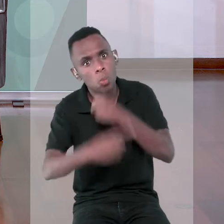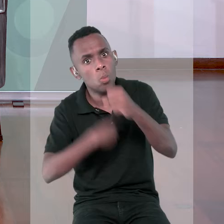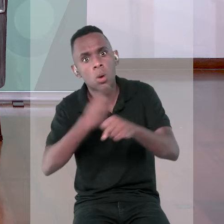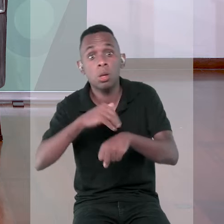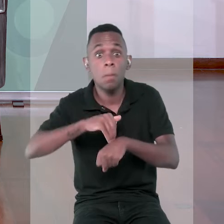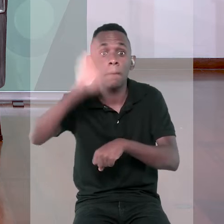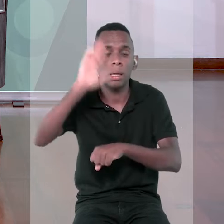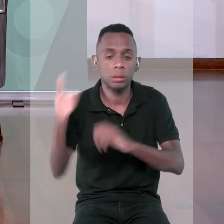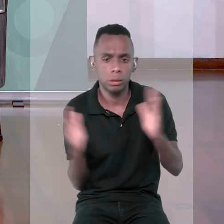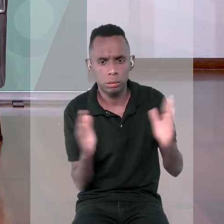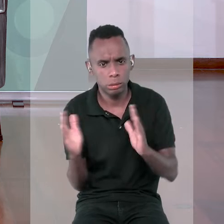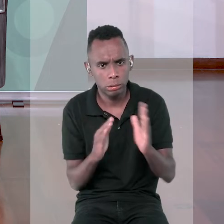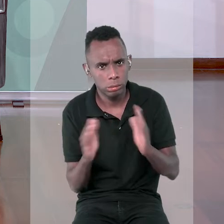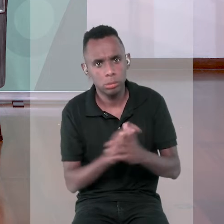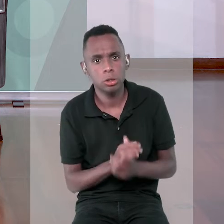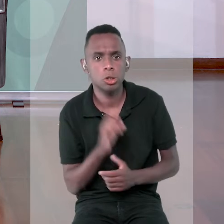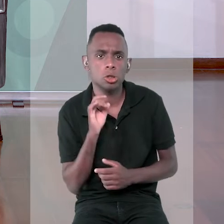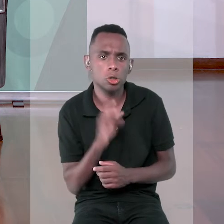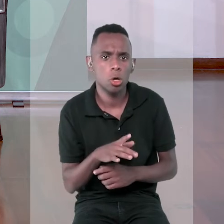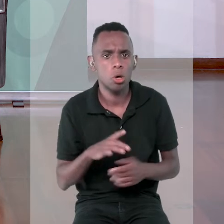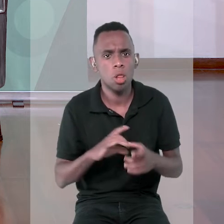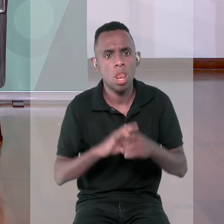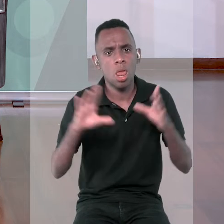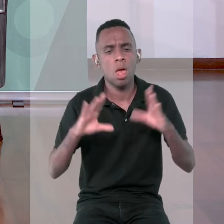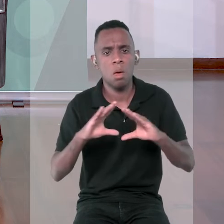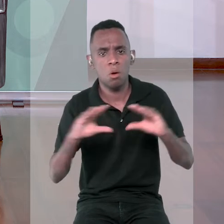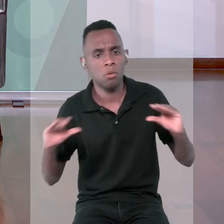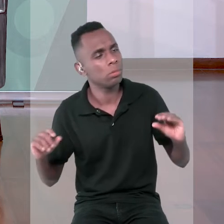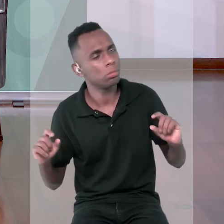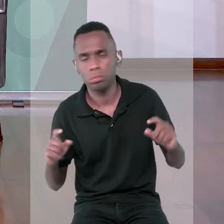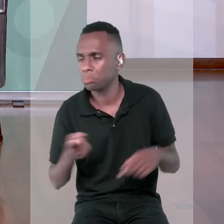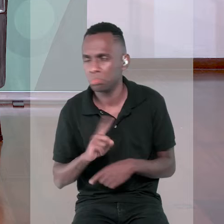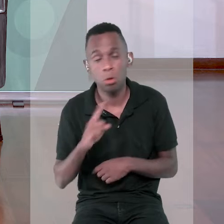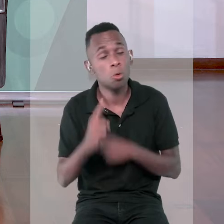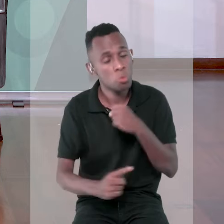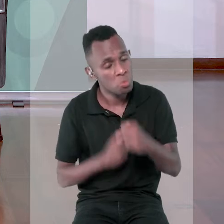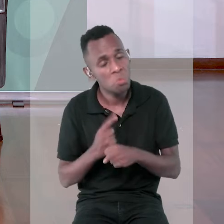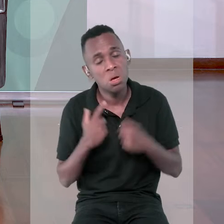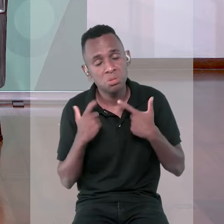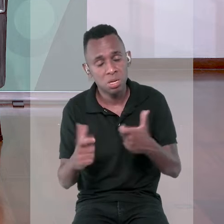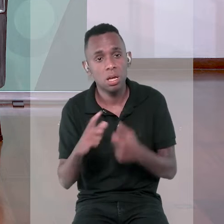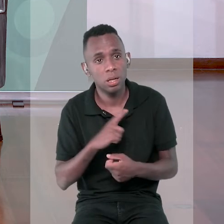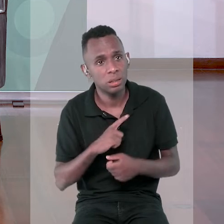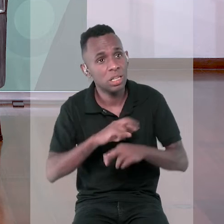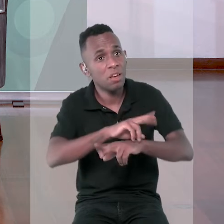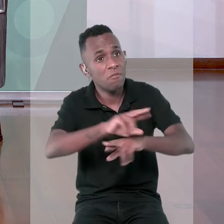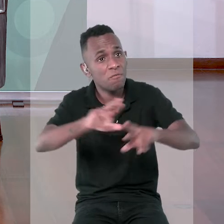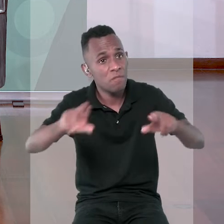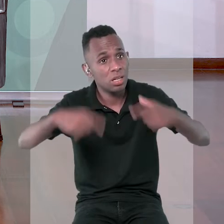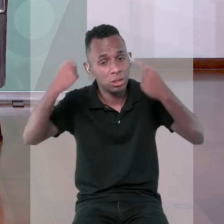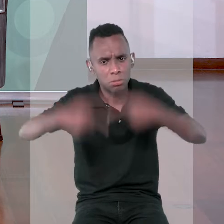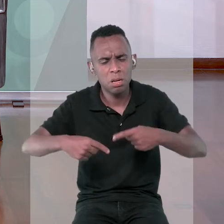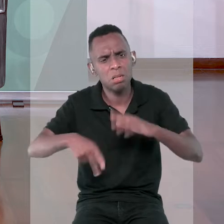né? Quebrando o mito de que nós tivemos independência pacífica, não foi nada pacífico. E em várias batalhas ela